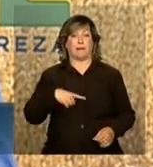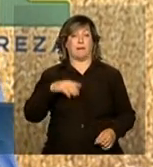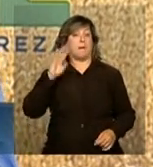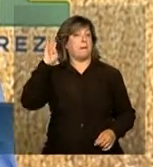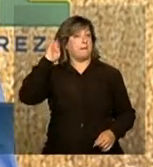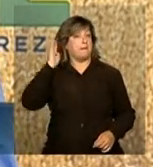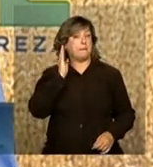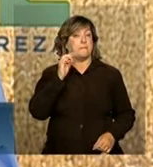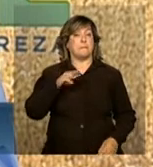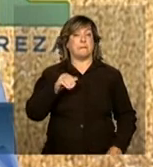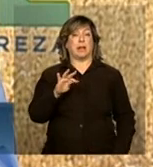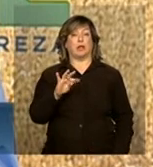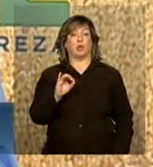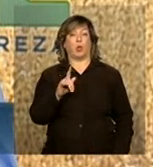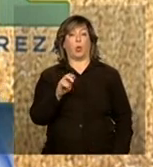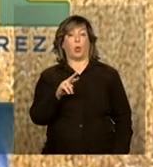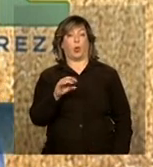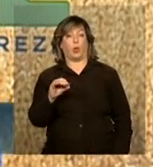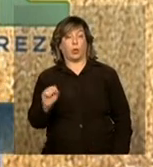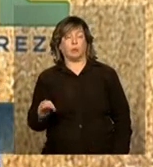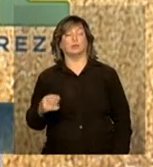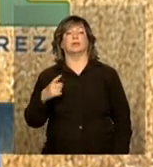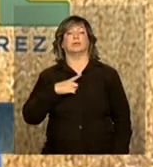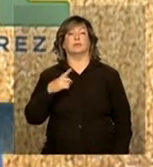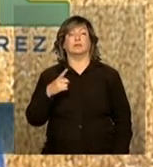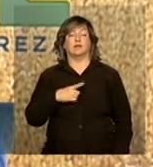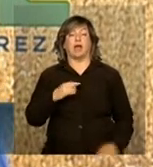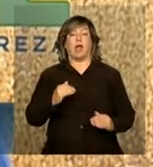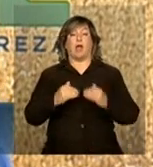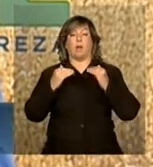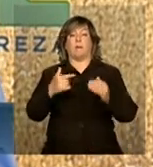Grosso cresceu ainda mais, com aumento de